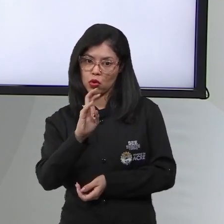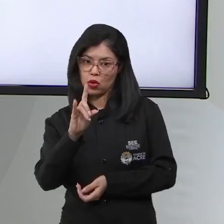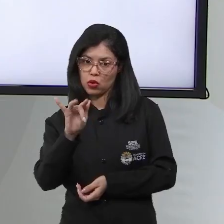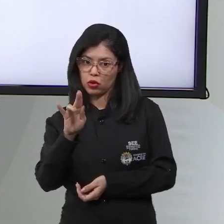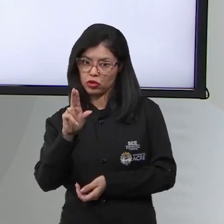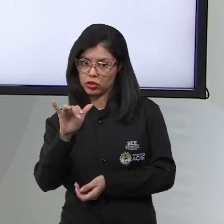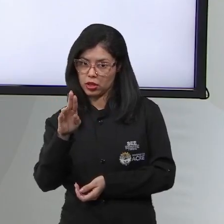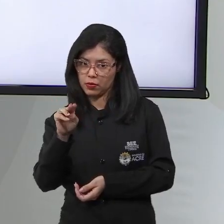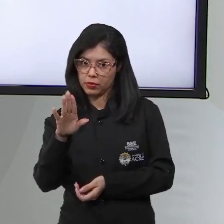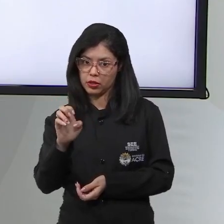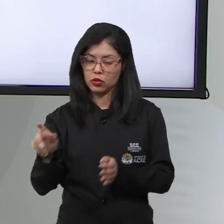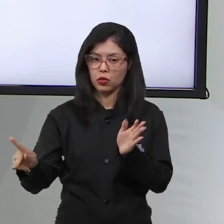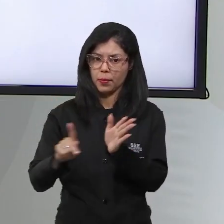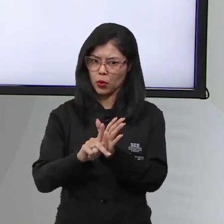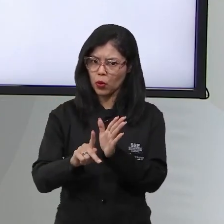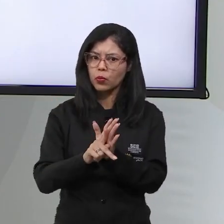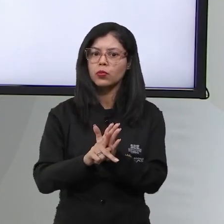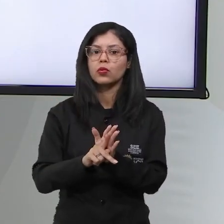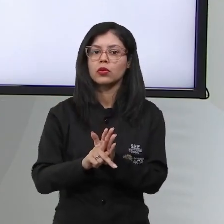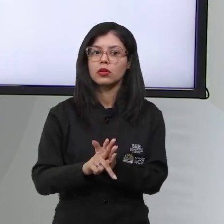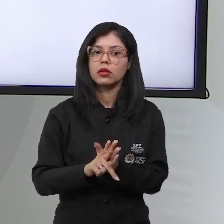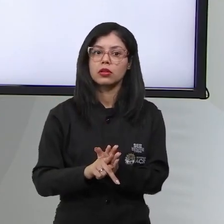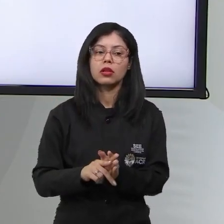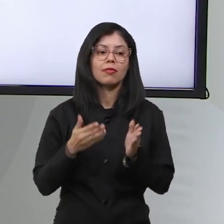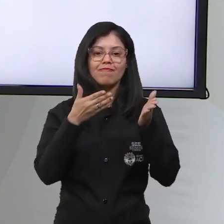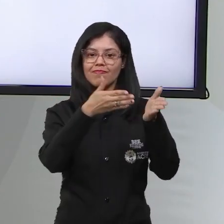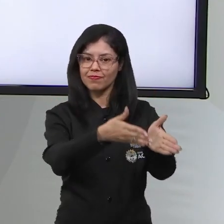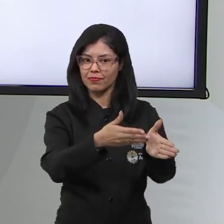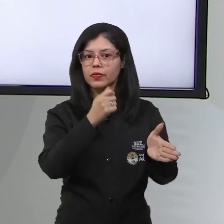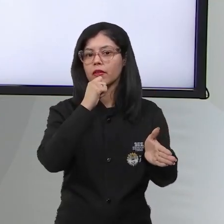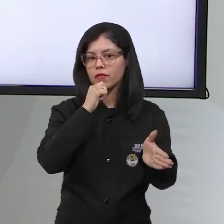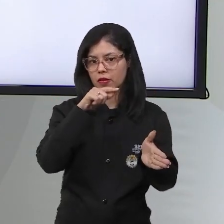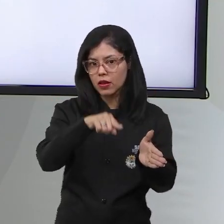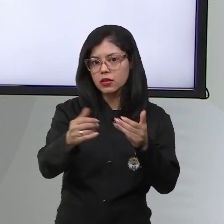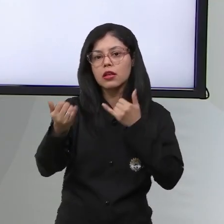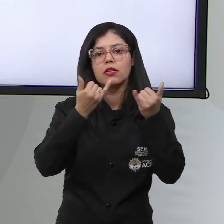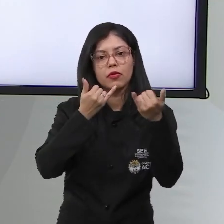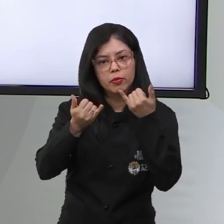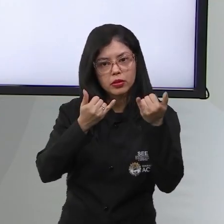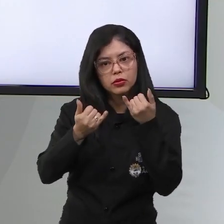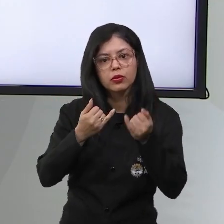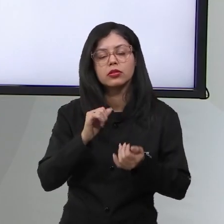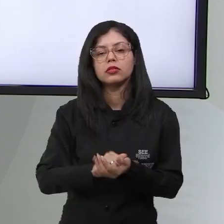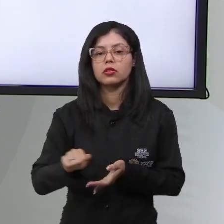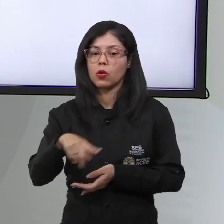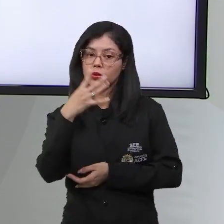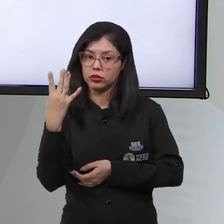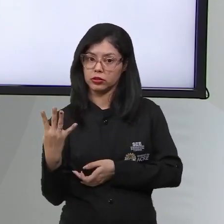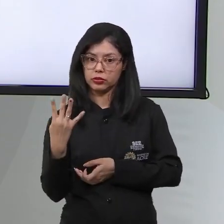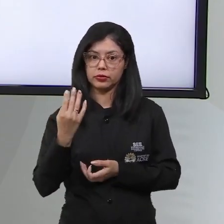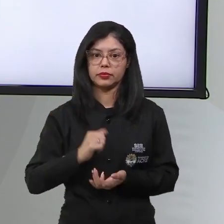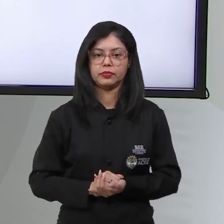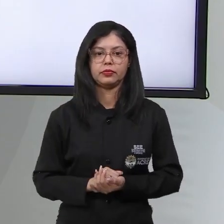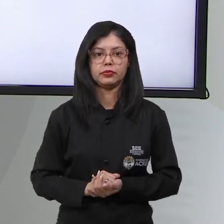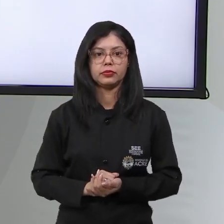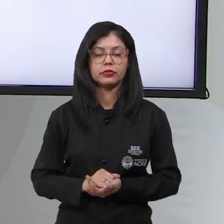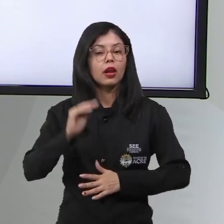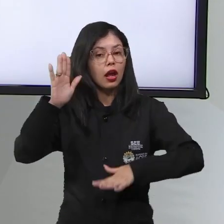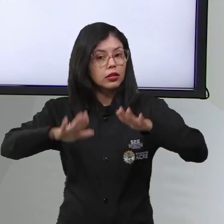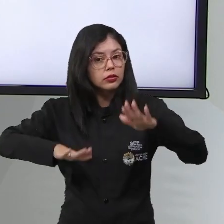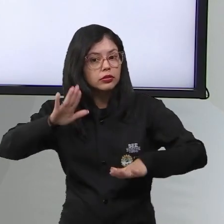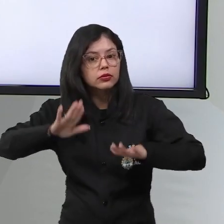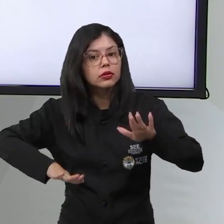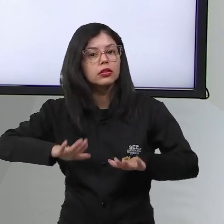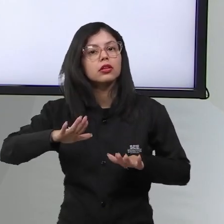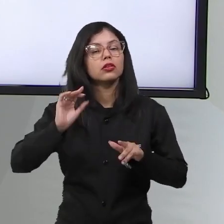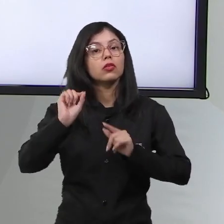sociologicamente ponderado se serve justamente dessas informações quantitativas. Muitas das